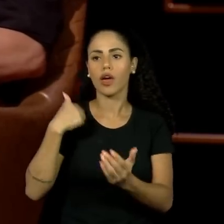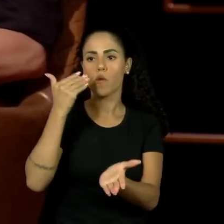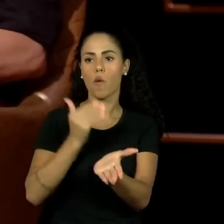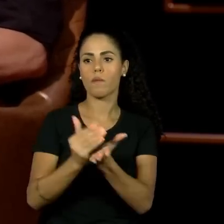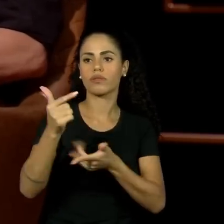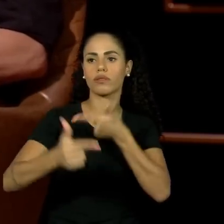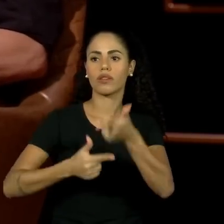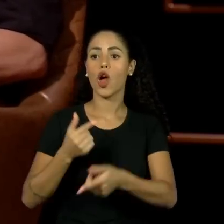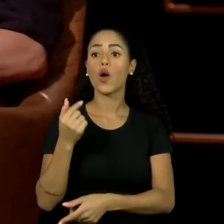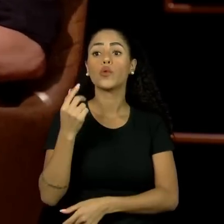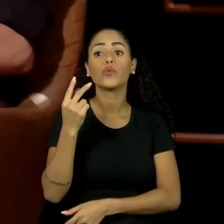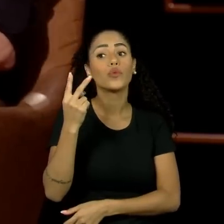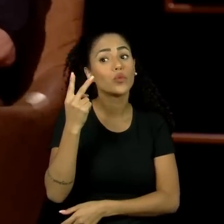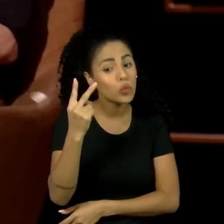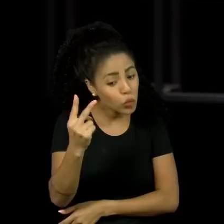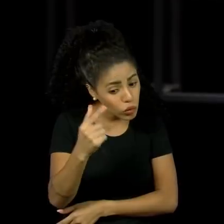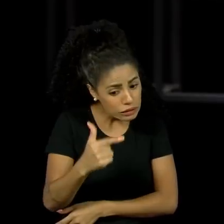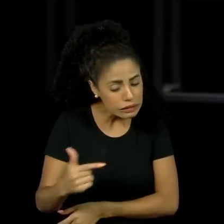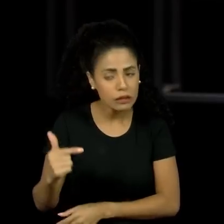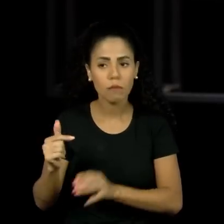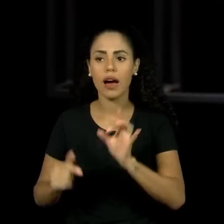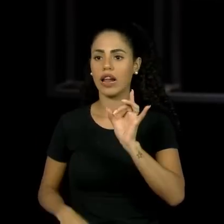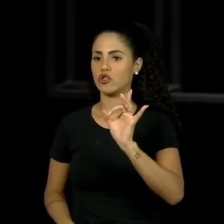aguentei 2 semanas.